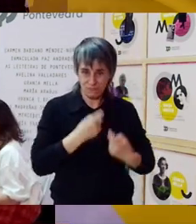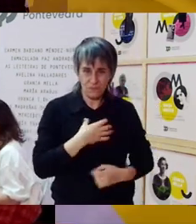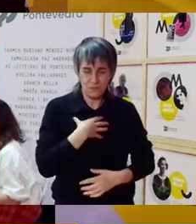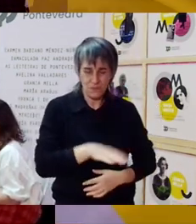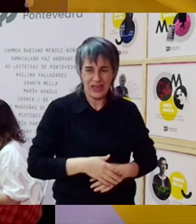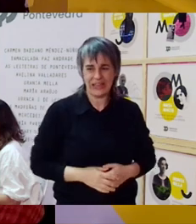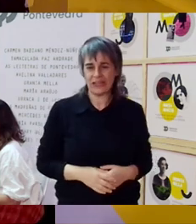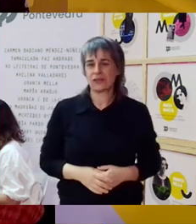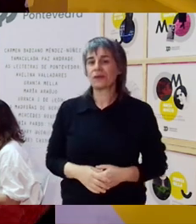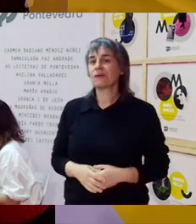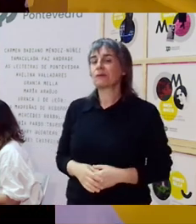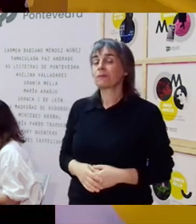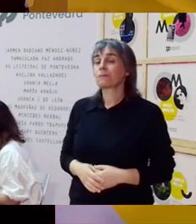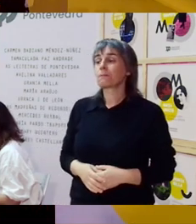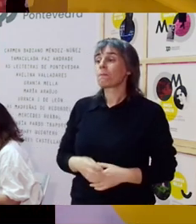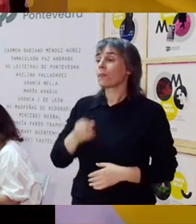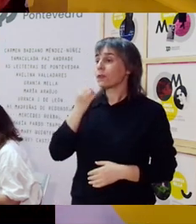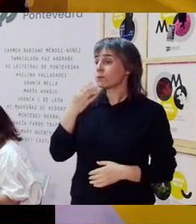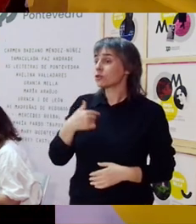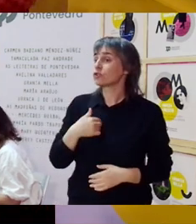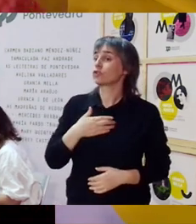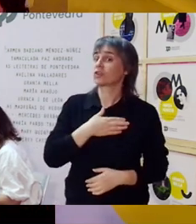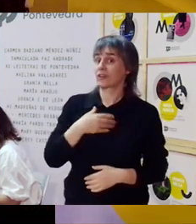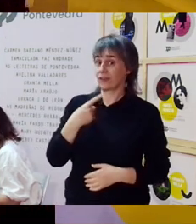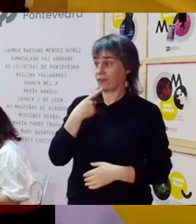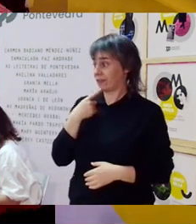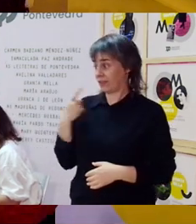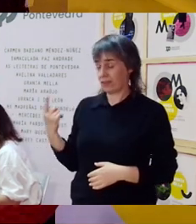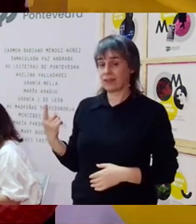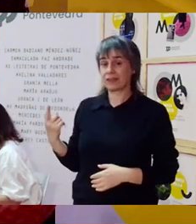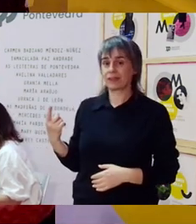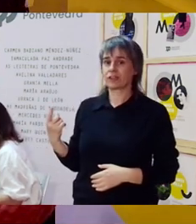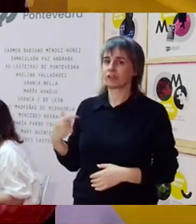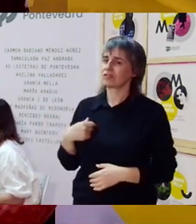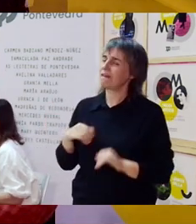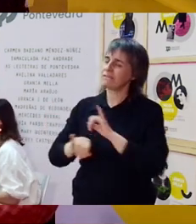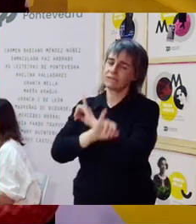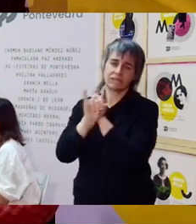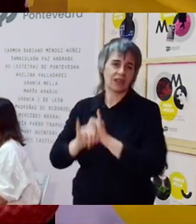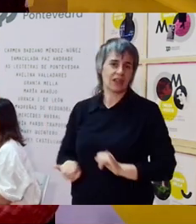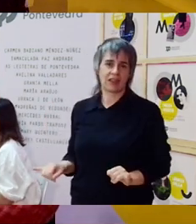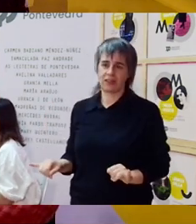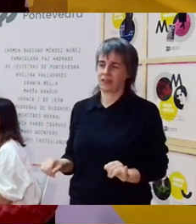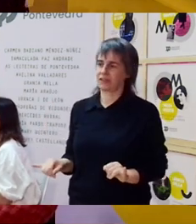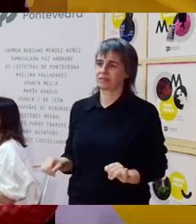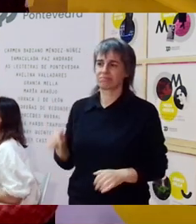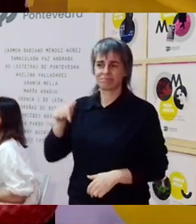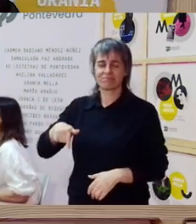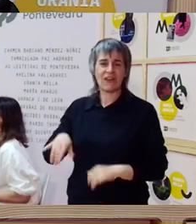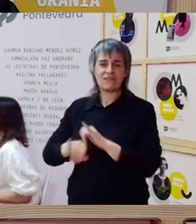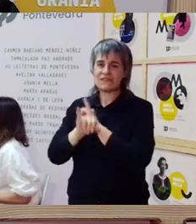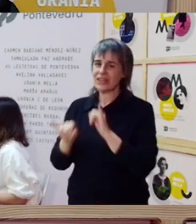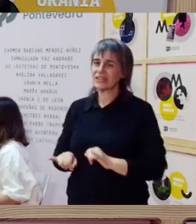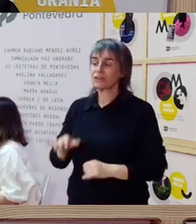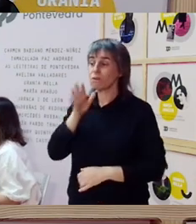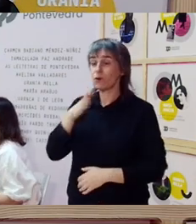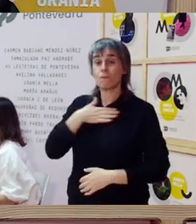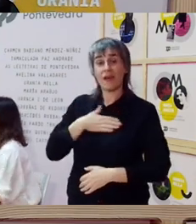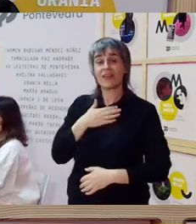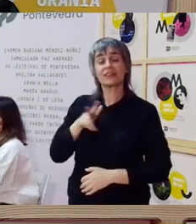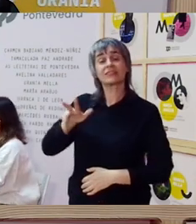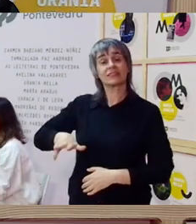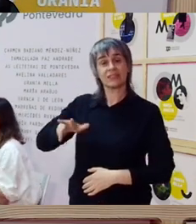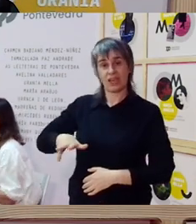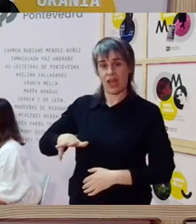bueno, só podo dicir que estou moi feliz, estamos moi felices, de que Placeres